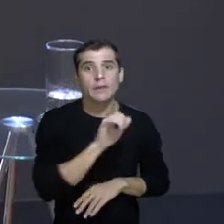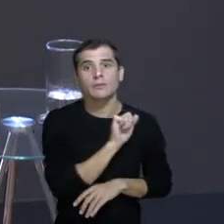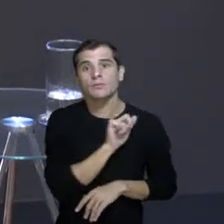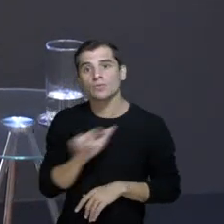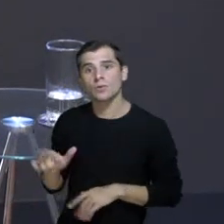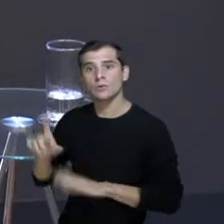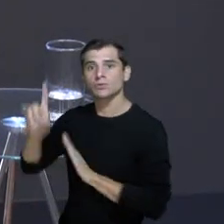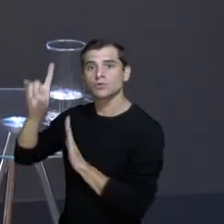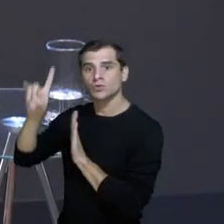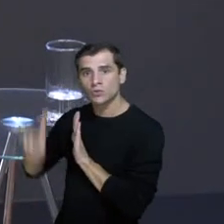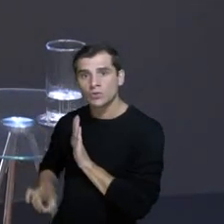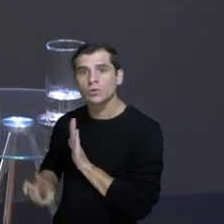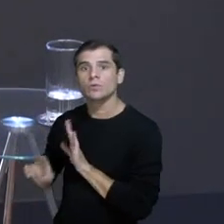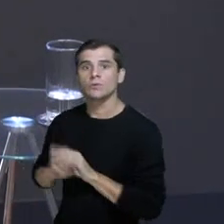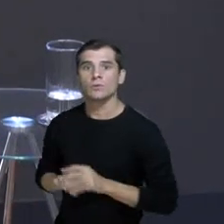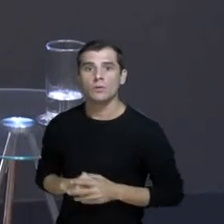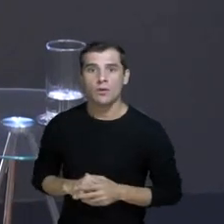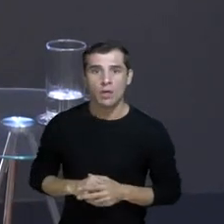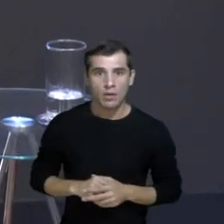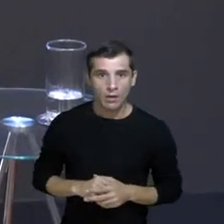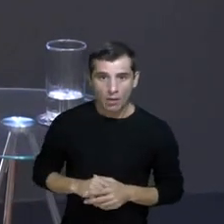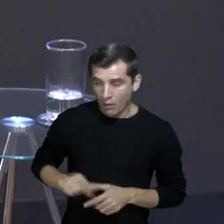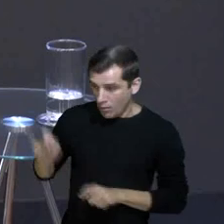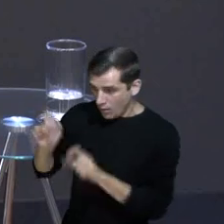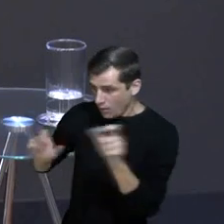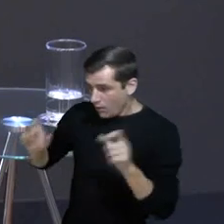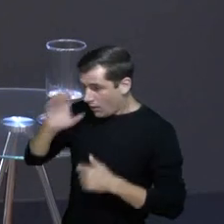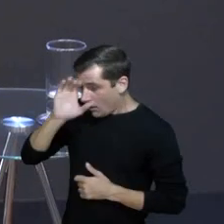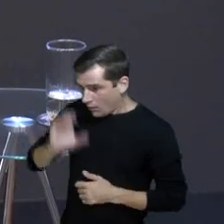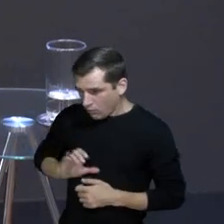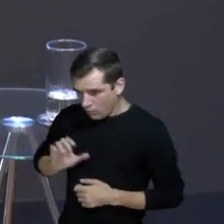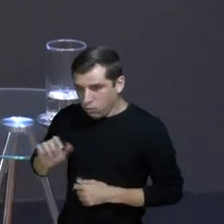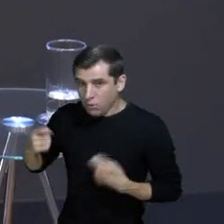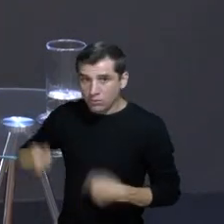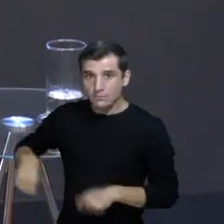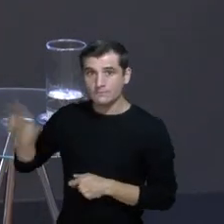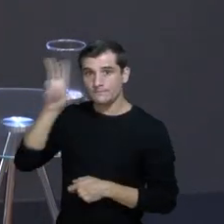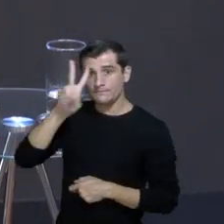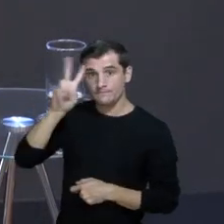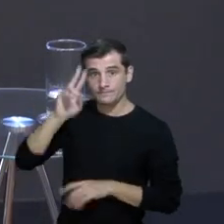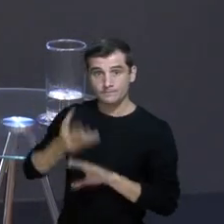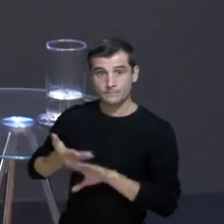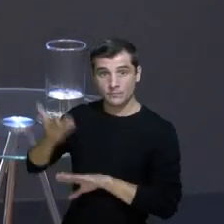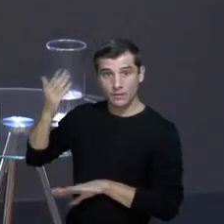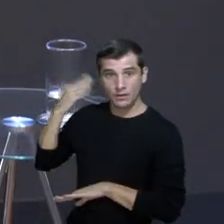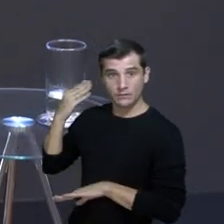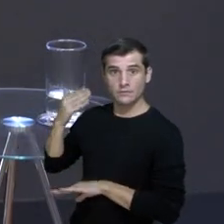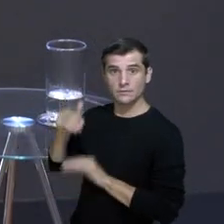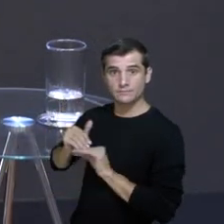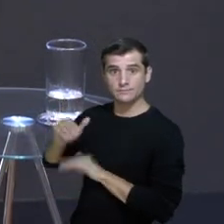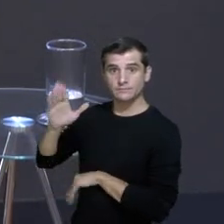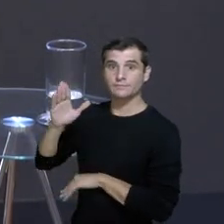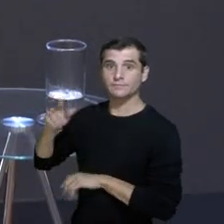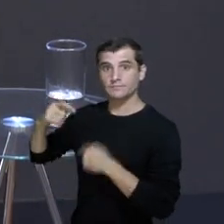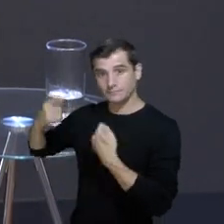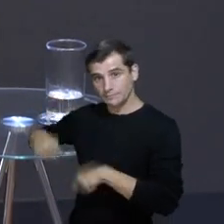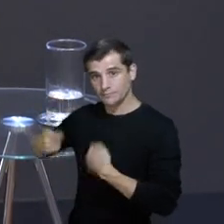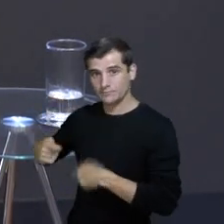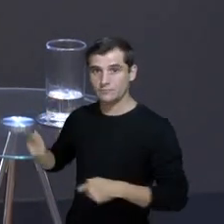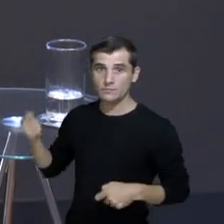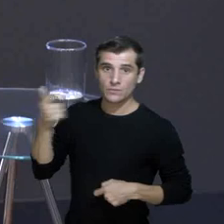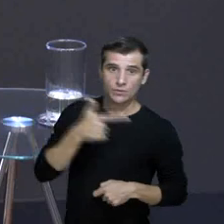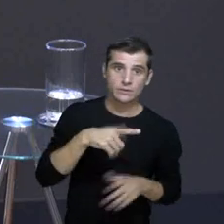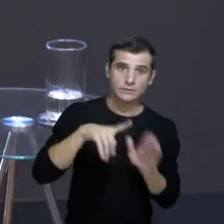cidadão brasileiro lembra que no passado era muito mais dever do que direito a gente tá vivendo uma